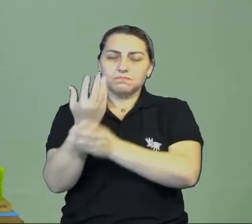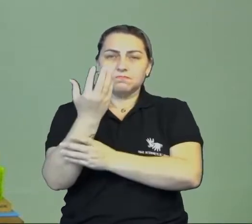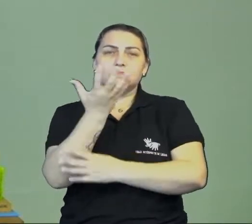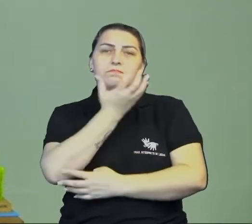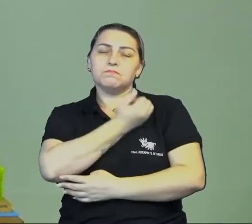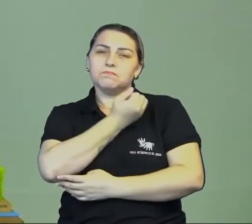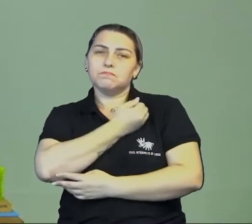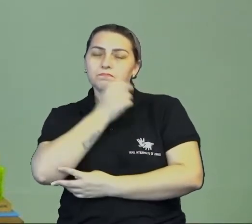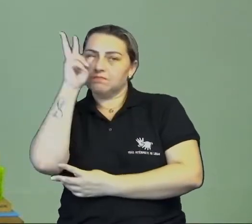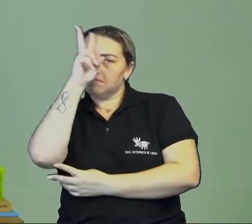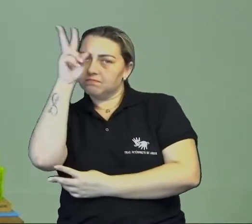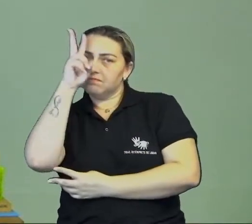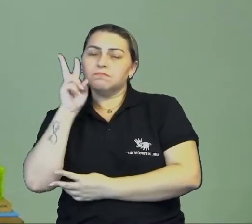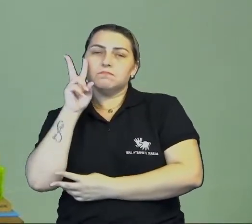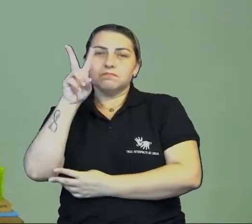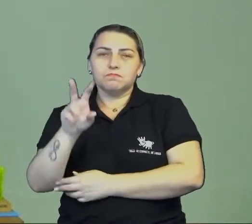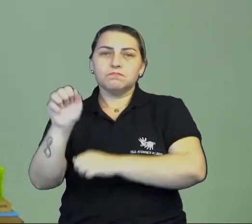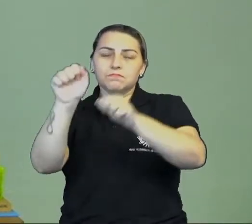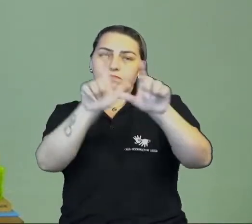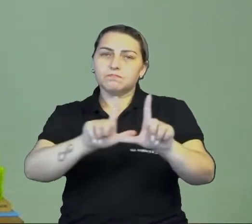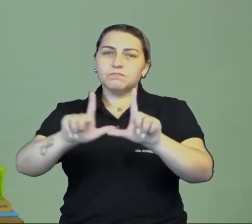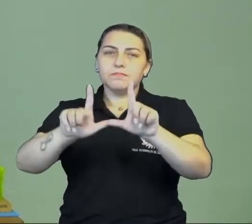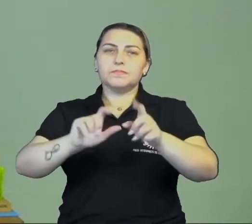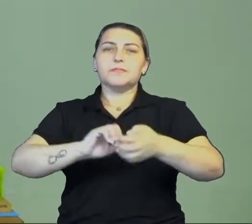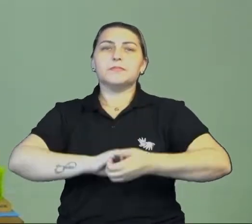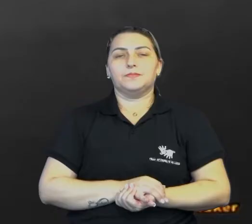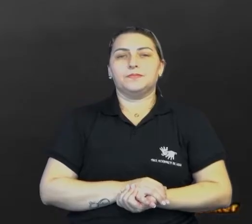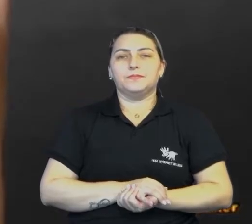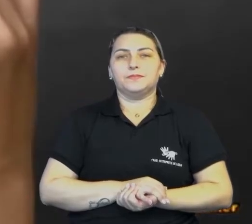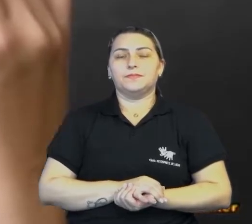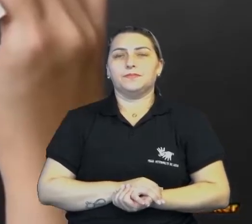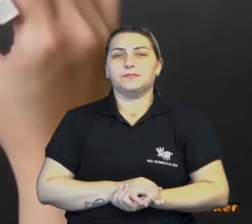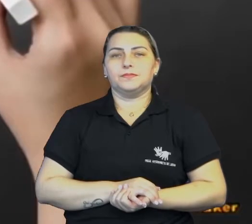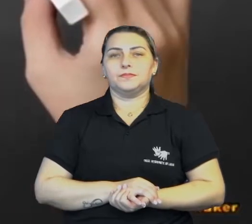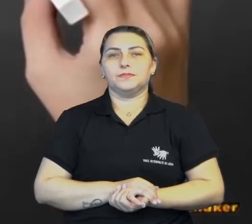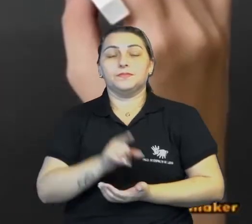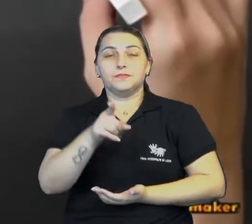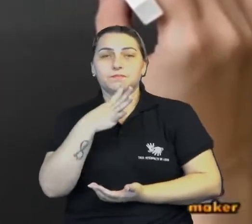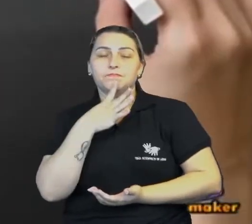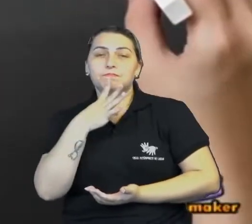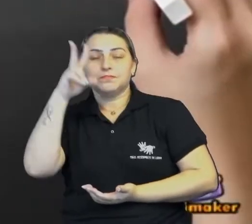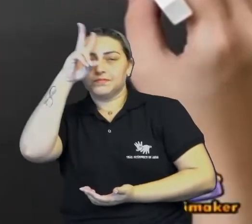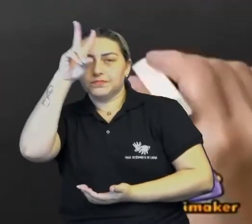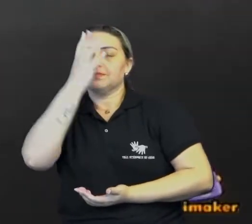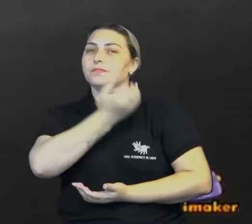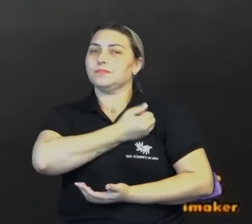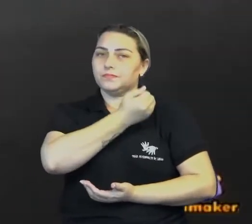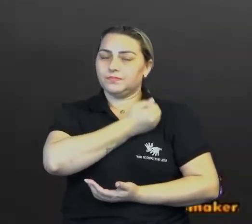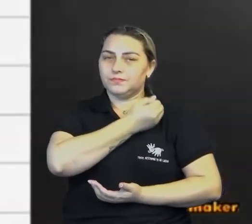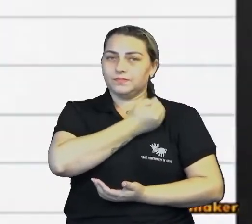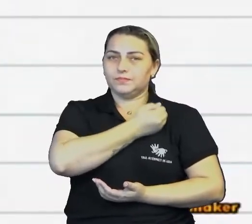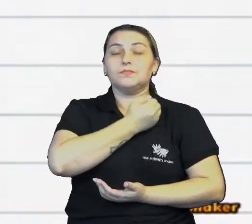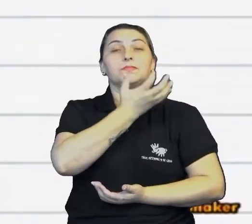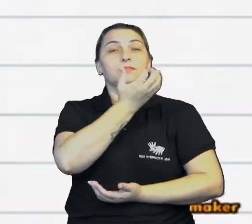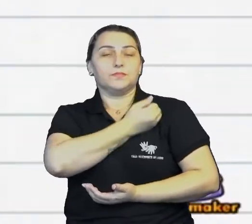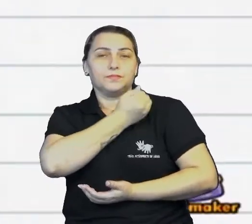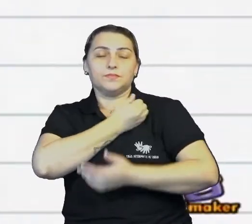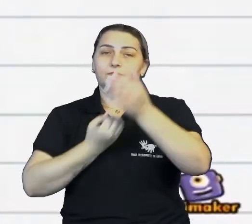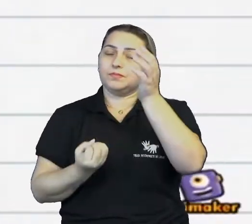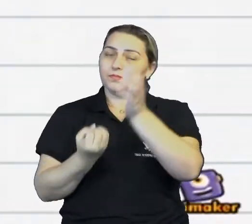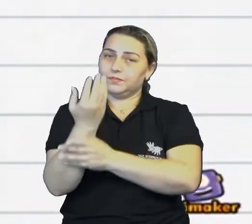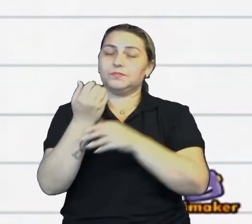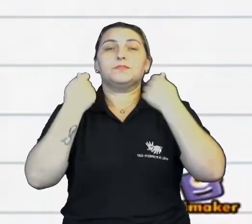pouco dessa história. Acompanha comigo aí na telinha. Você conhece a história dos números? Os números surgiram